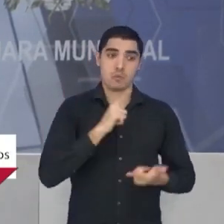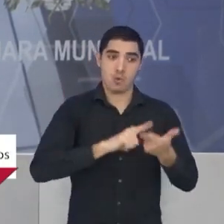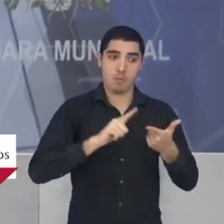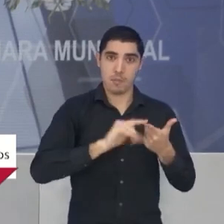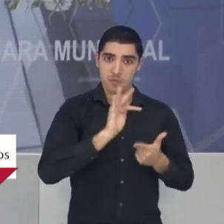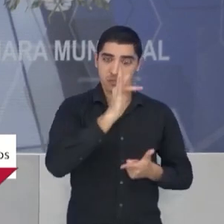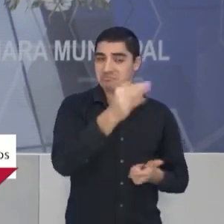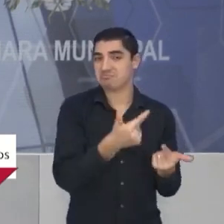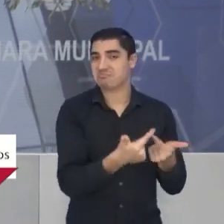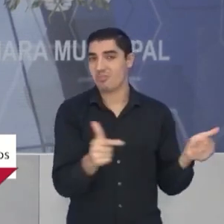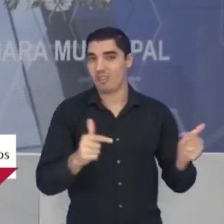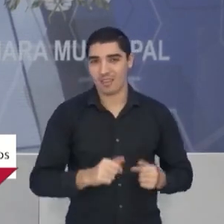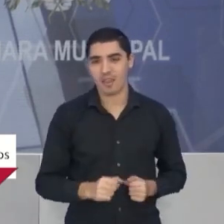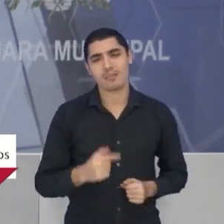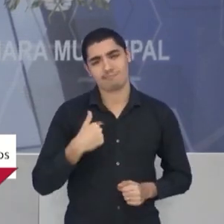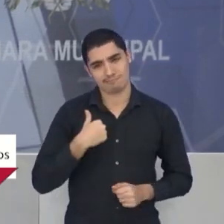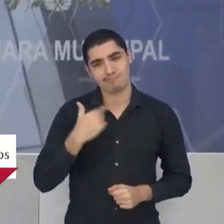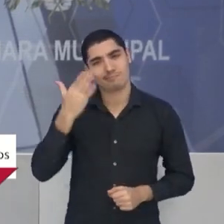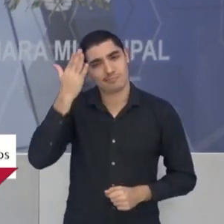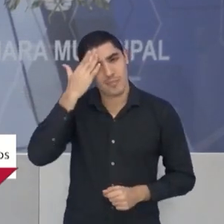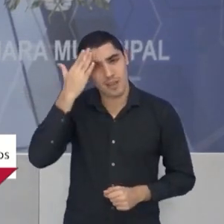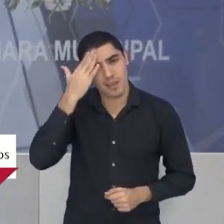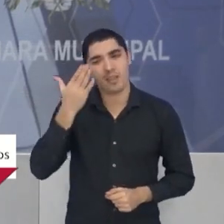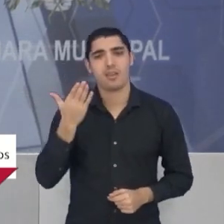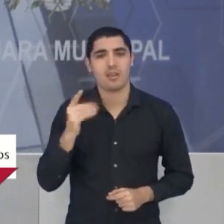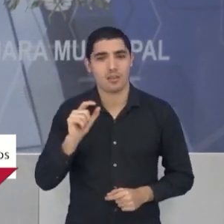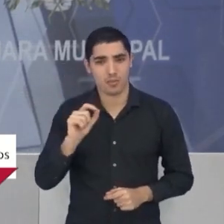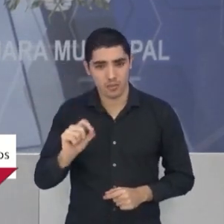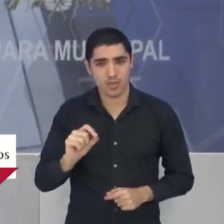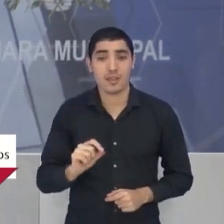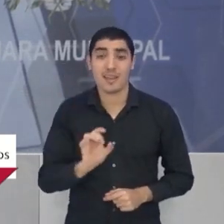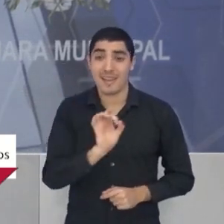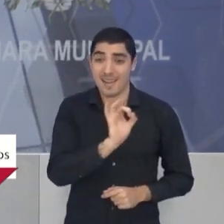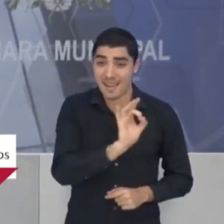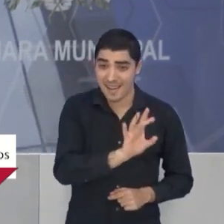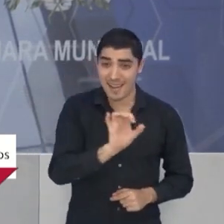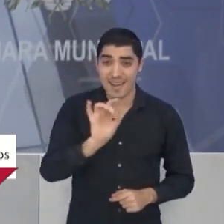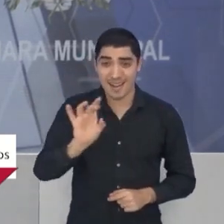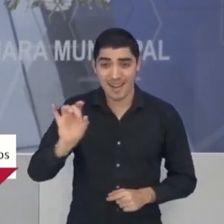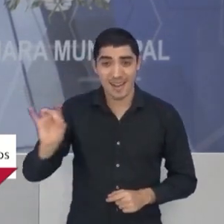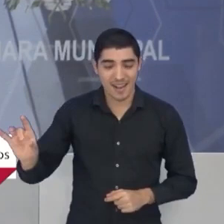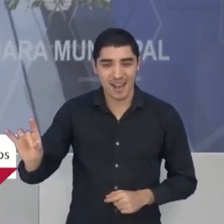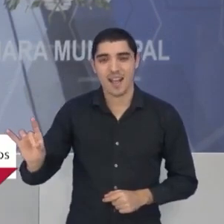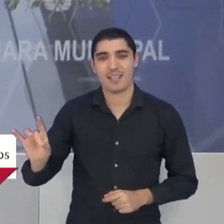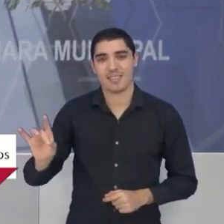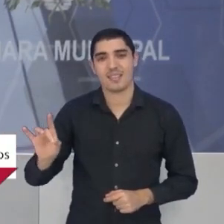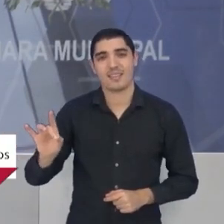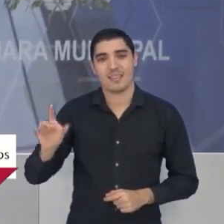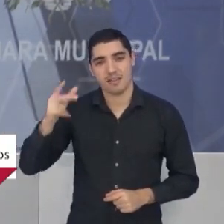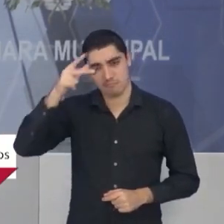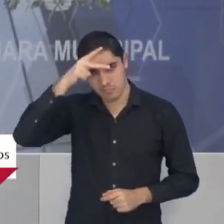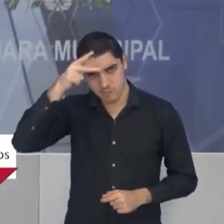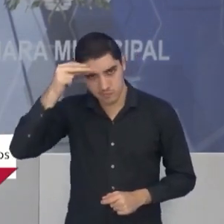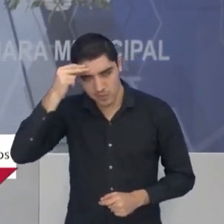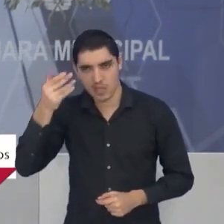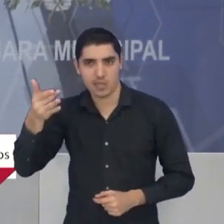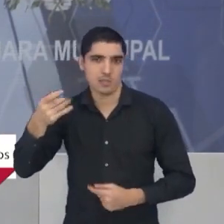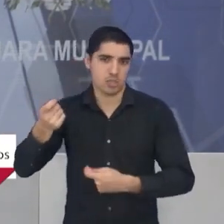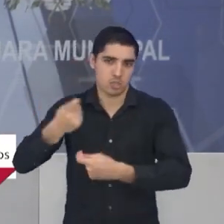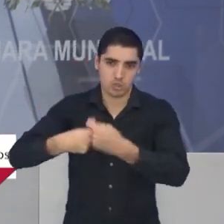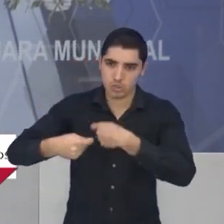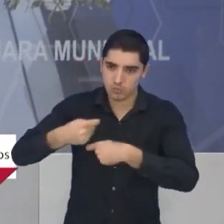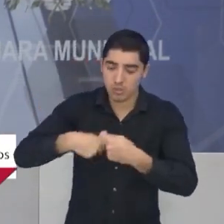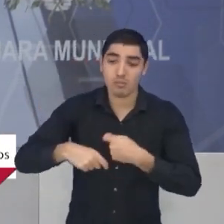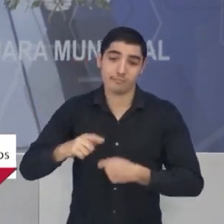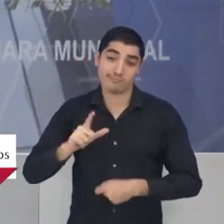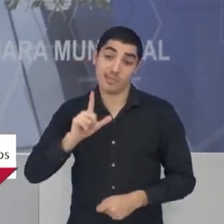Eu sei eu sei que para cada um dos administradores a gente tem que ser realista Isto é um